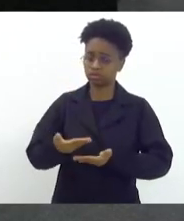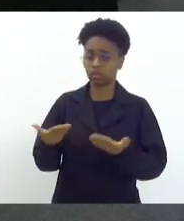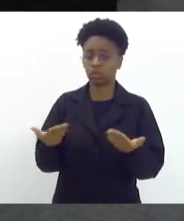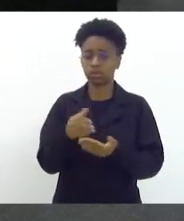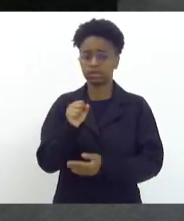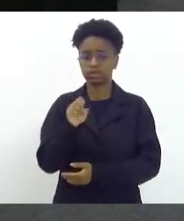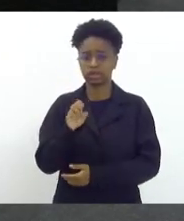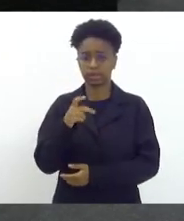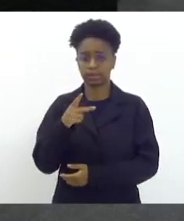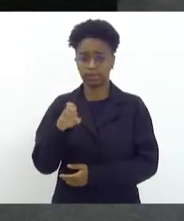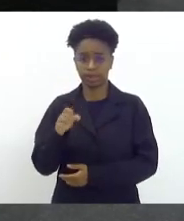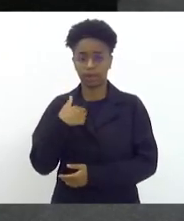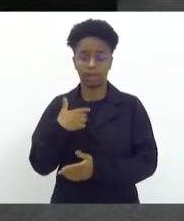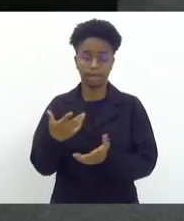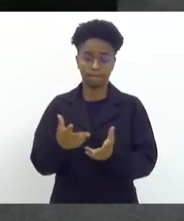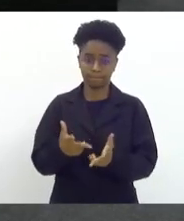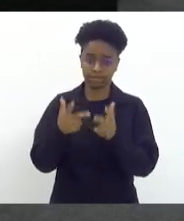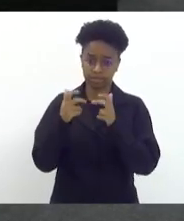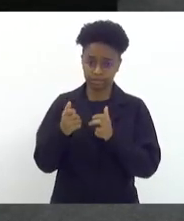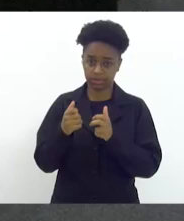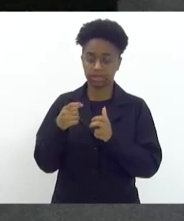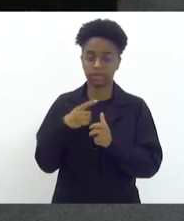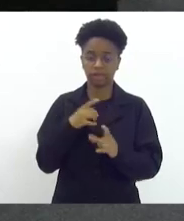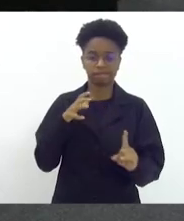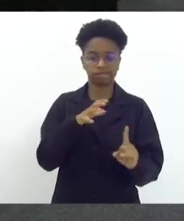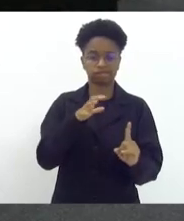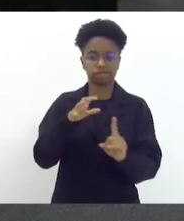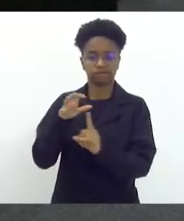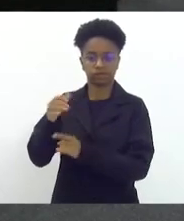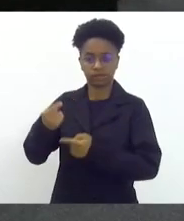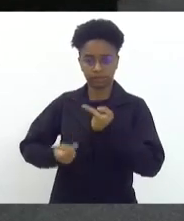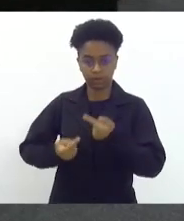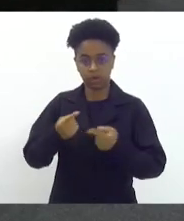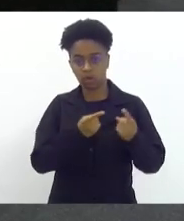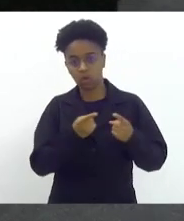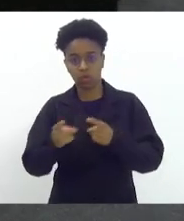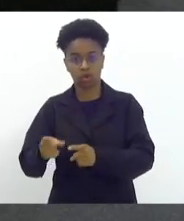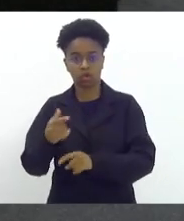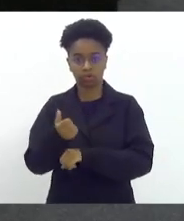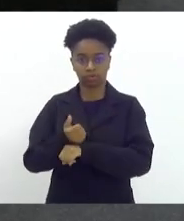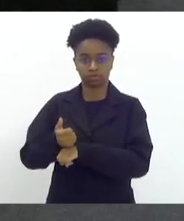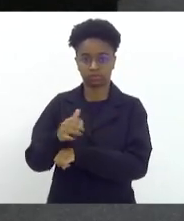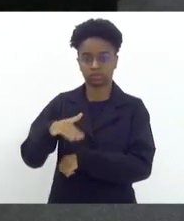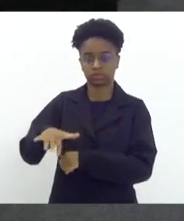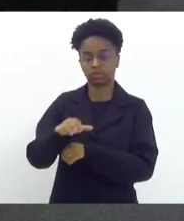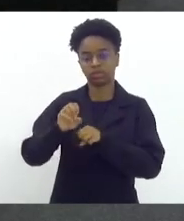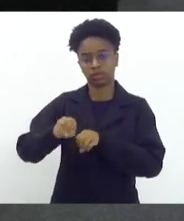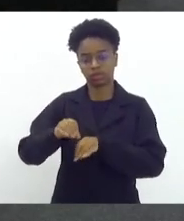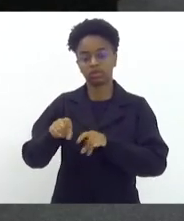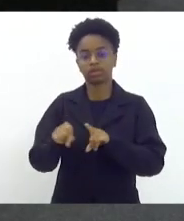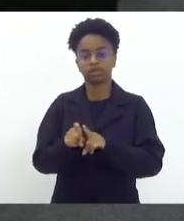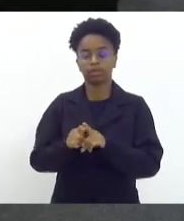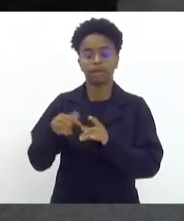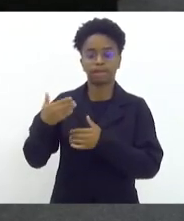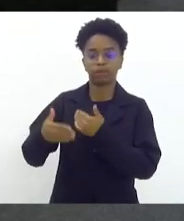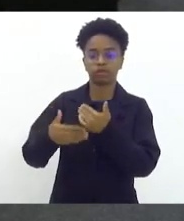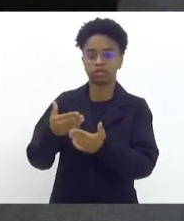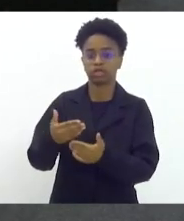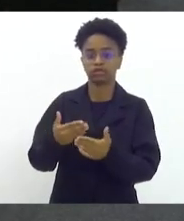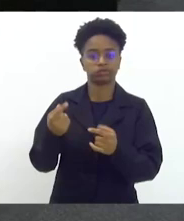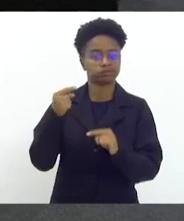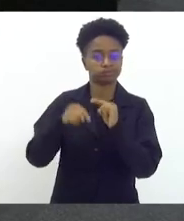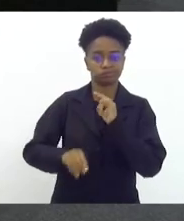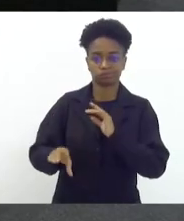política conta profissionais de educação após processos administrativos disciplinares Ilegais